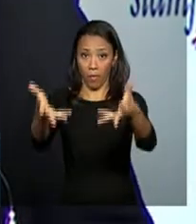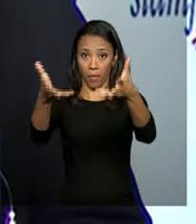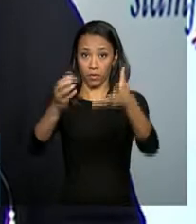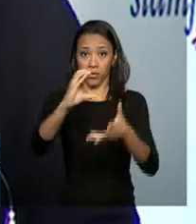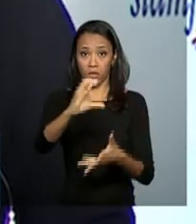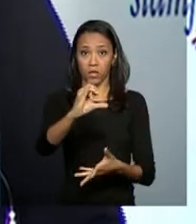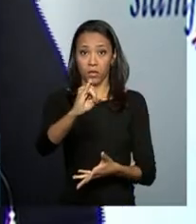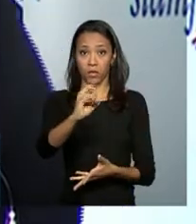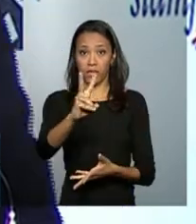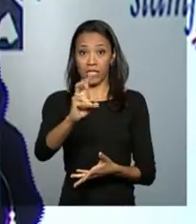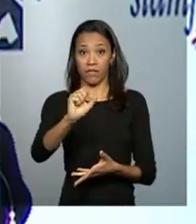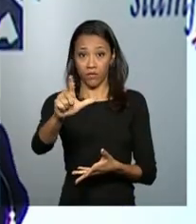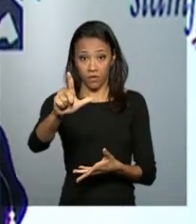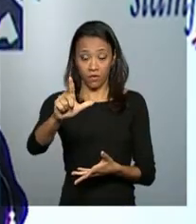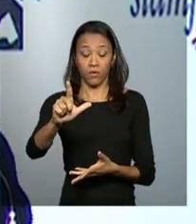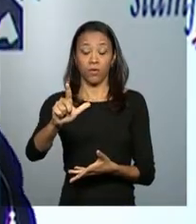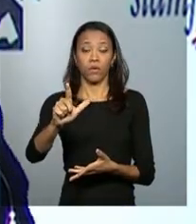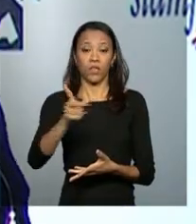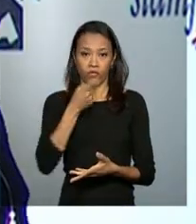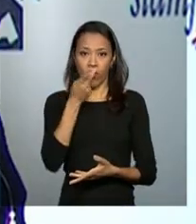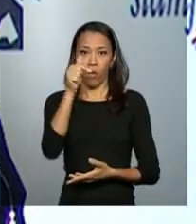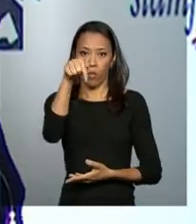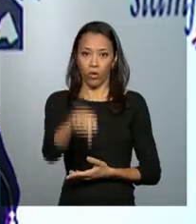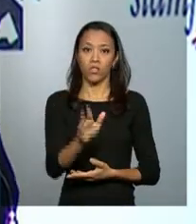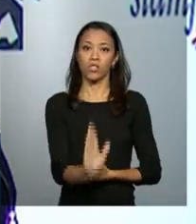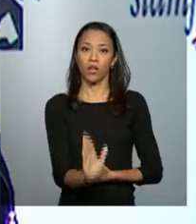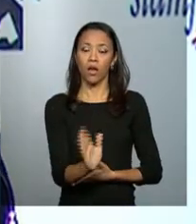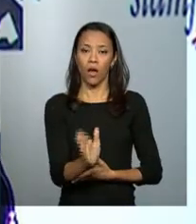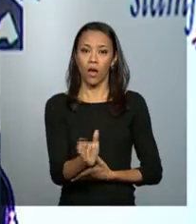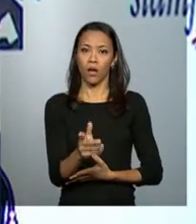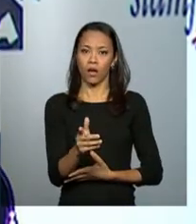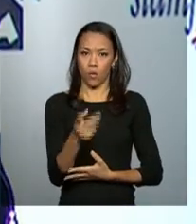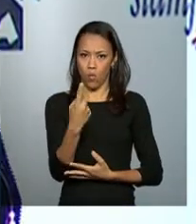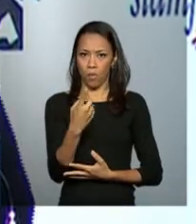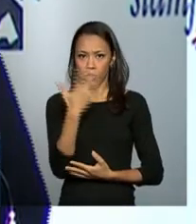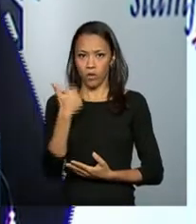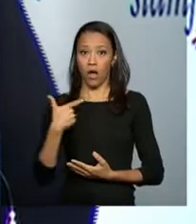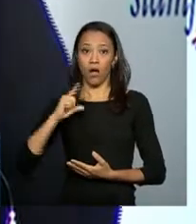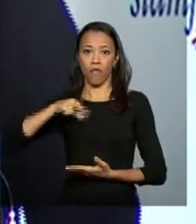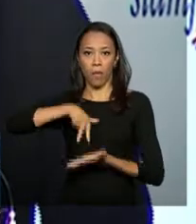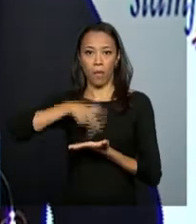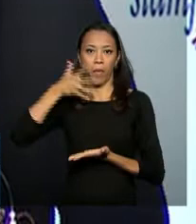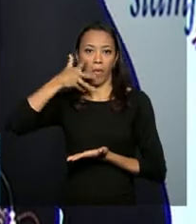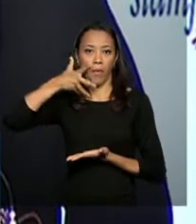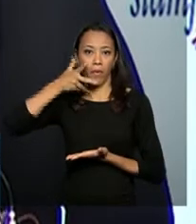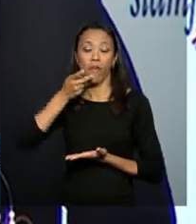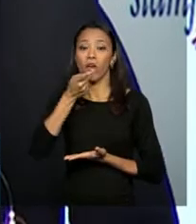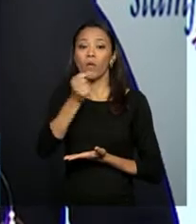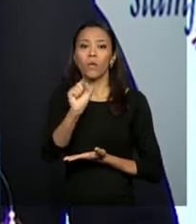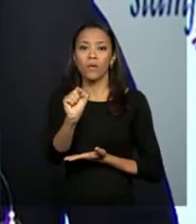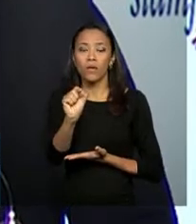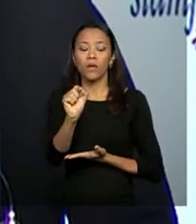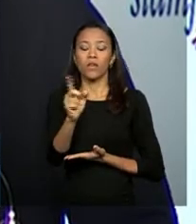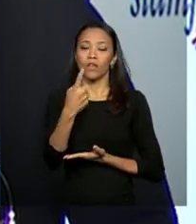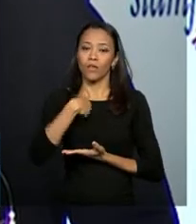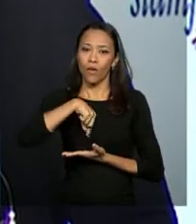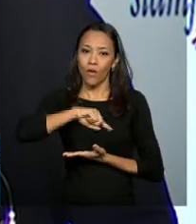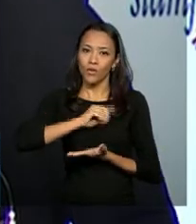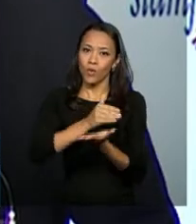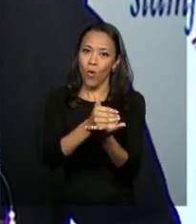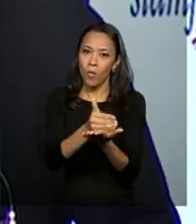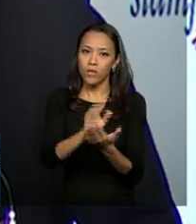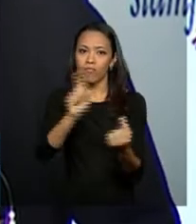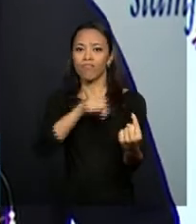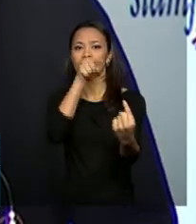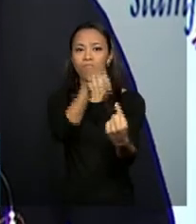porque, como disse aqui um dos que me antecederam, nós começamos com a modesta meta